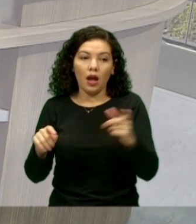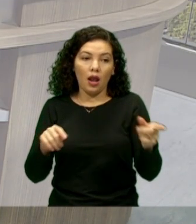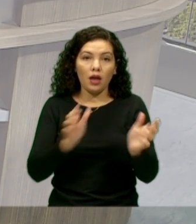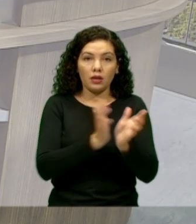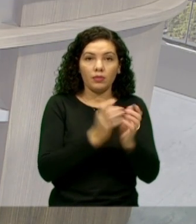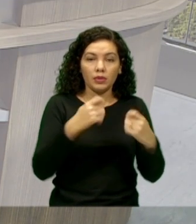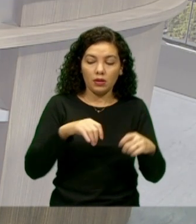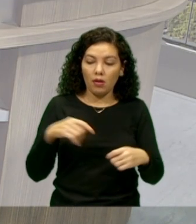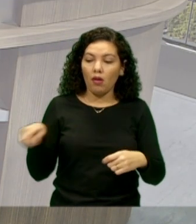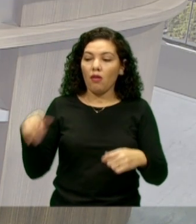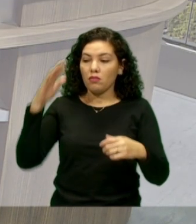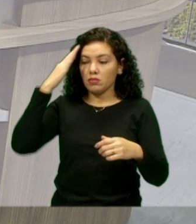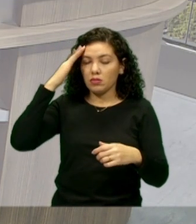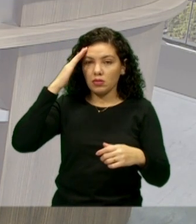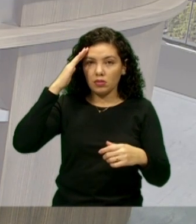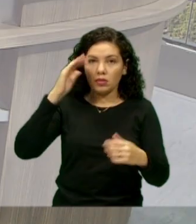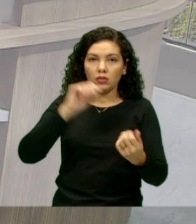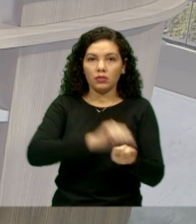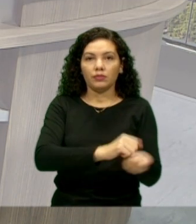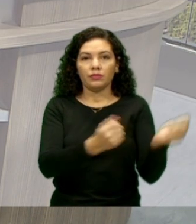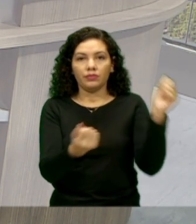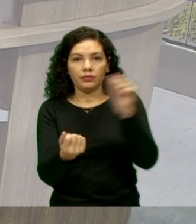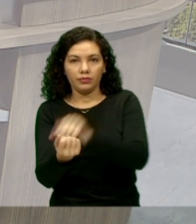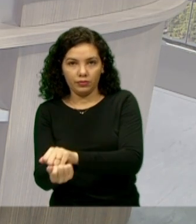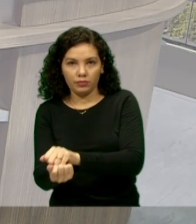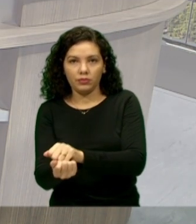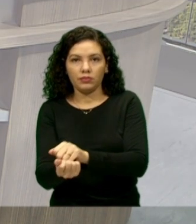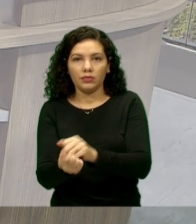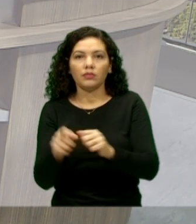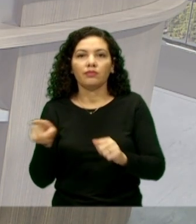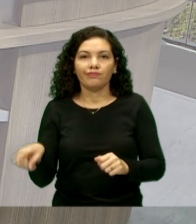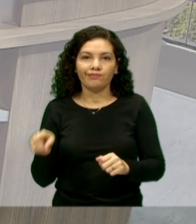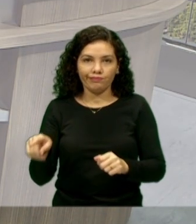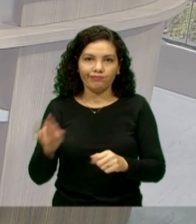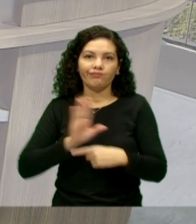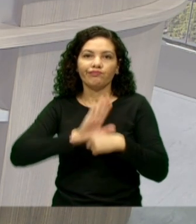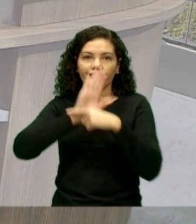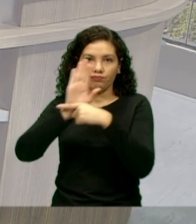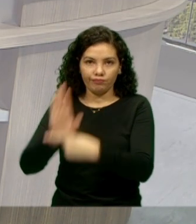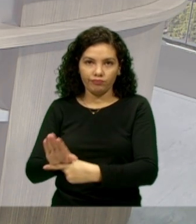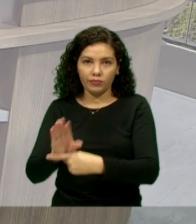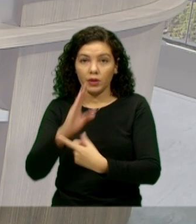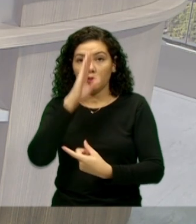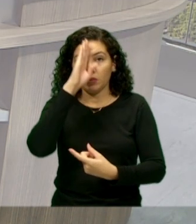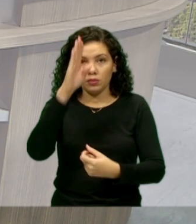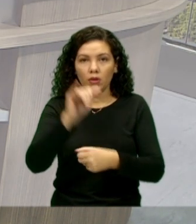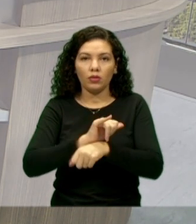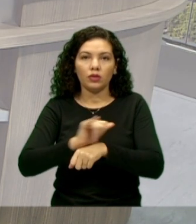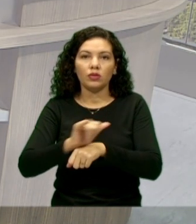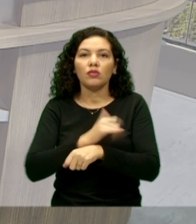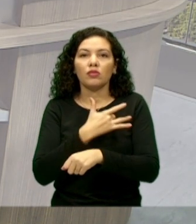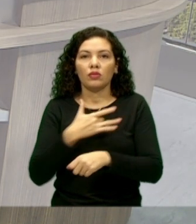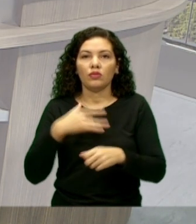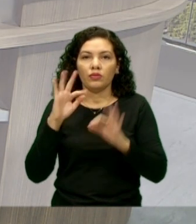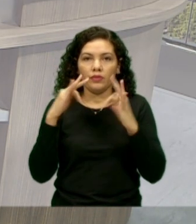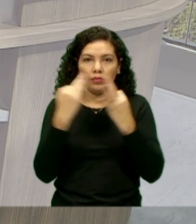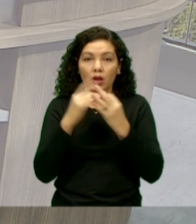aquela necessidade e ir atrás daquela necessidade. E o principal da Estratégia de Saúde da Família é a